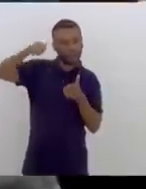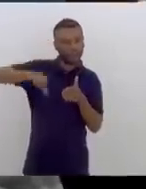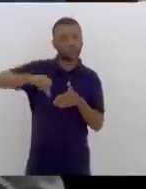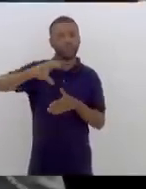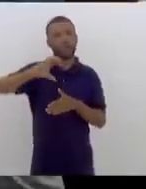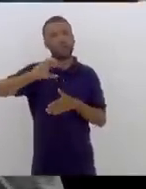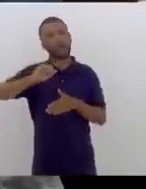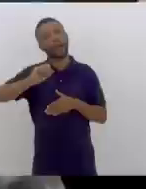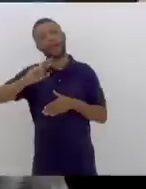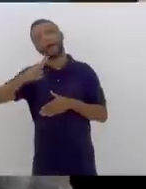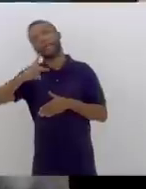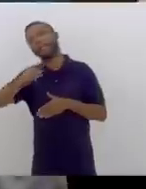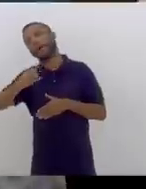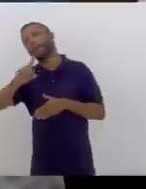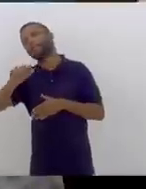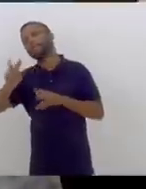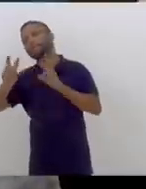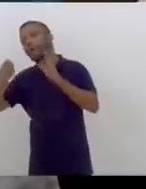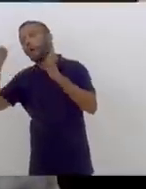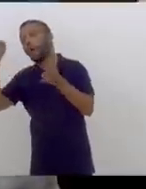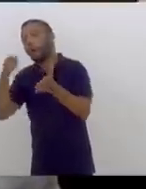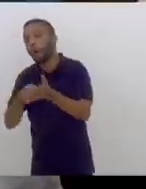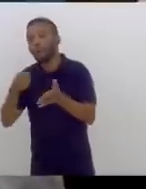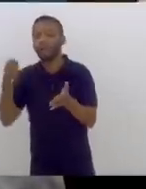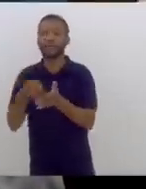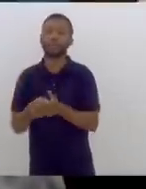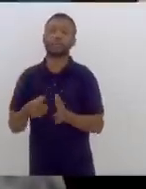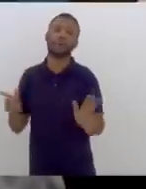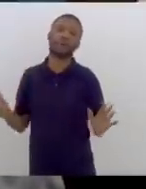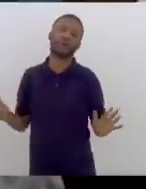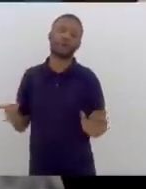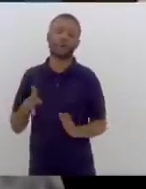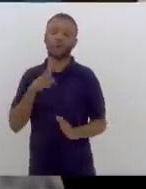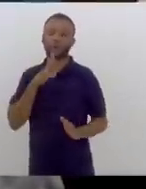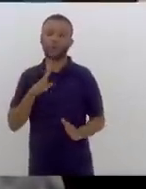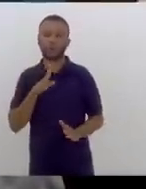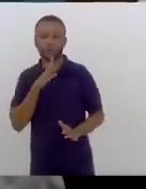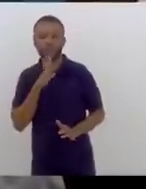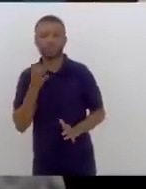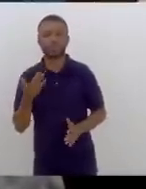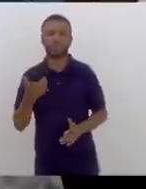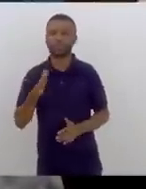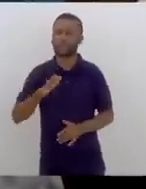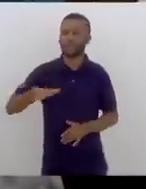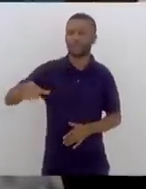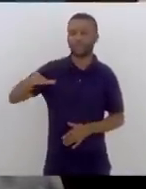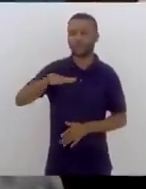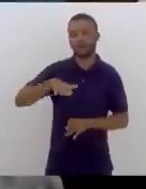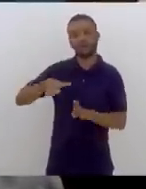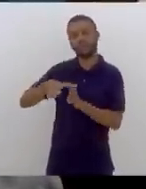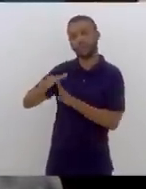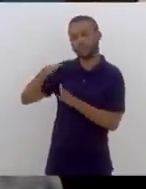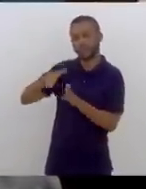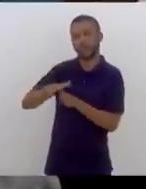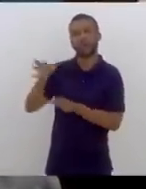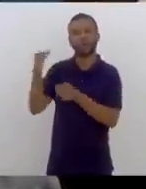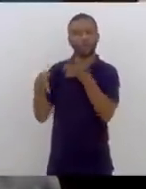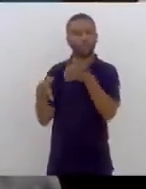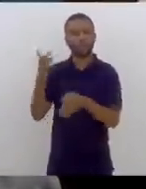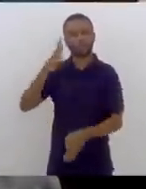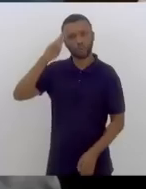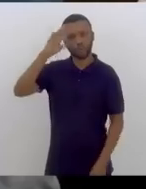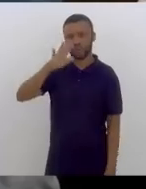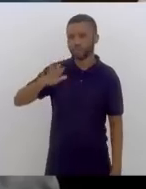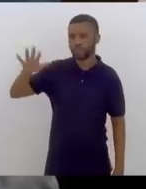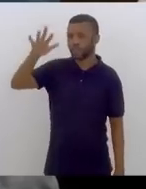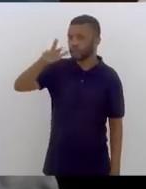vão Obrigatoriamente ao conhecimento daquele que vai orientar juridicamente Comandante geral que